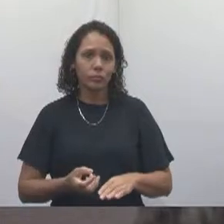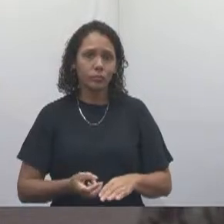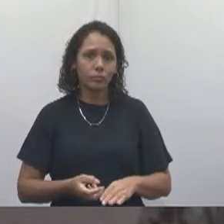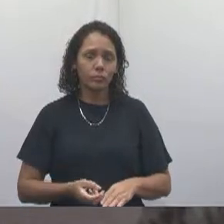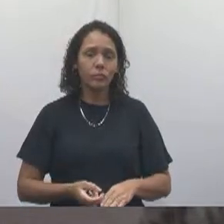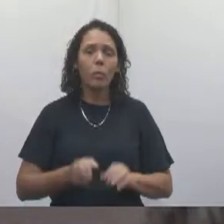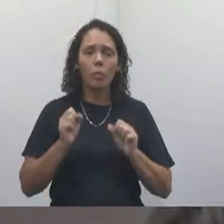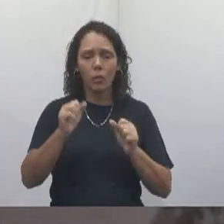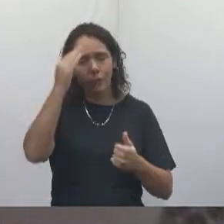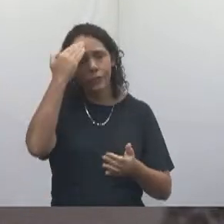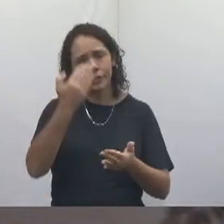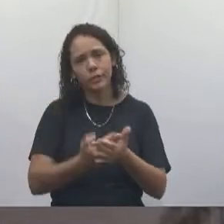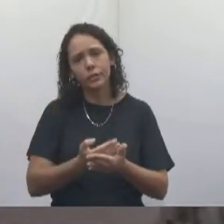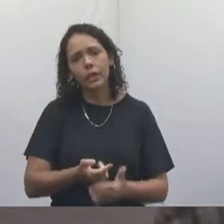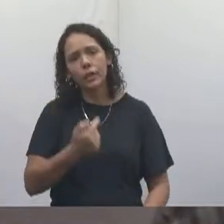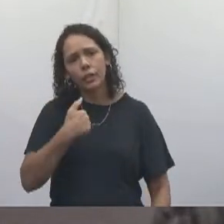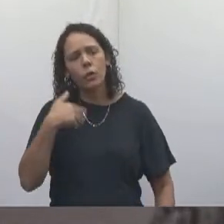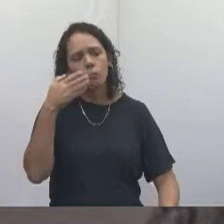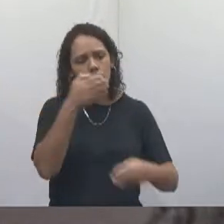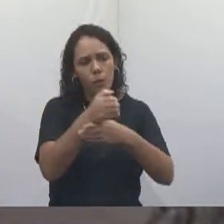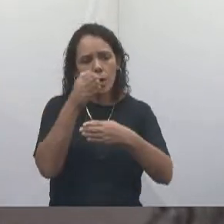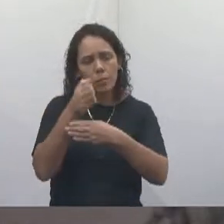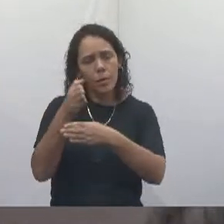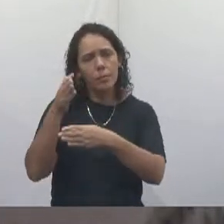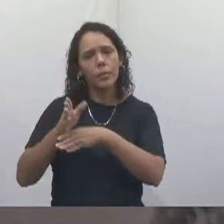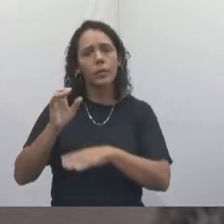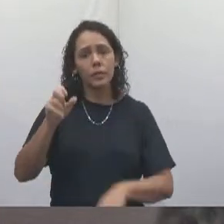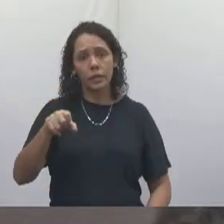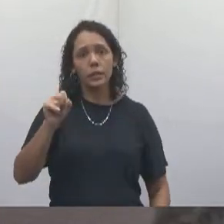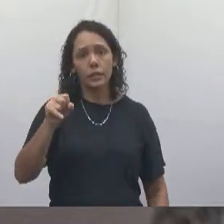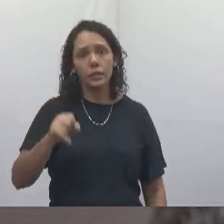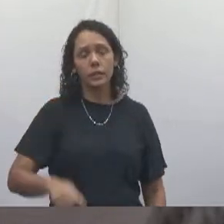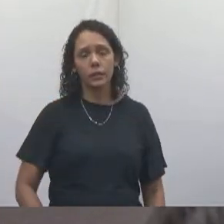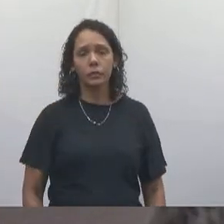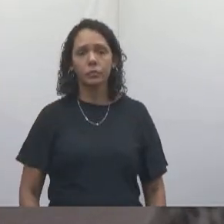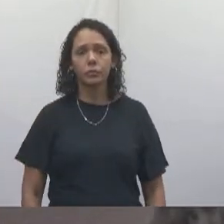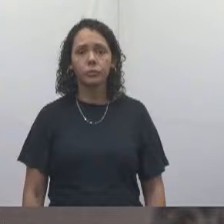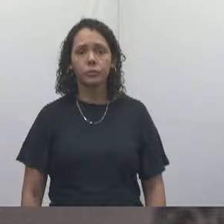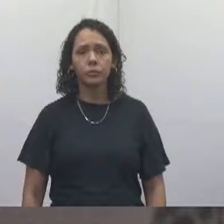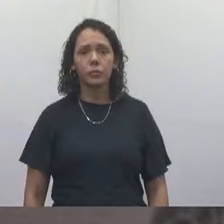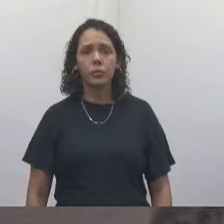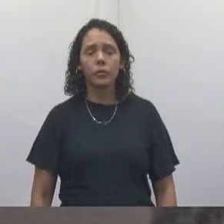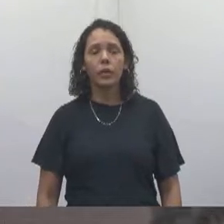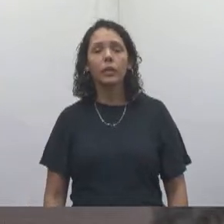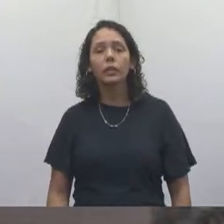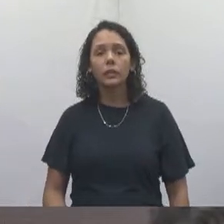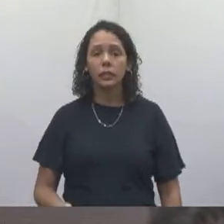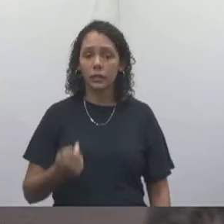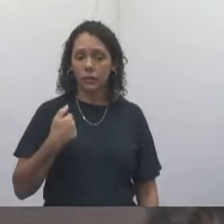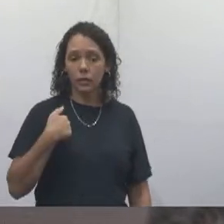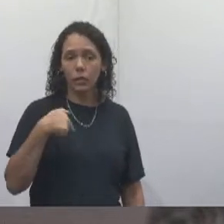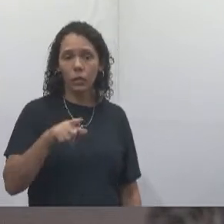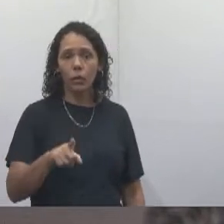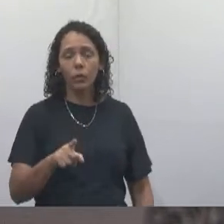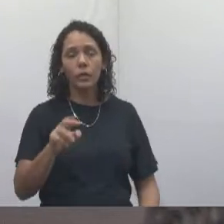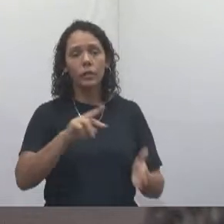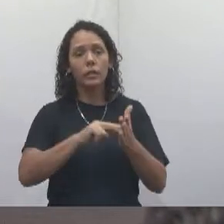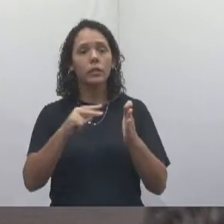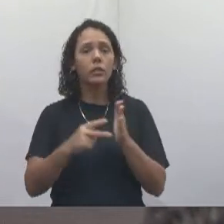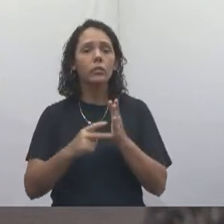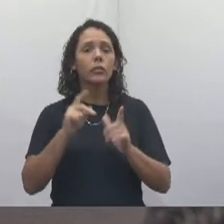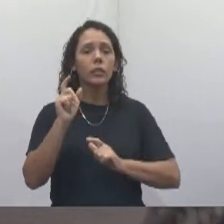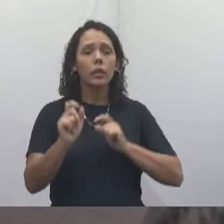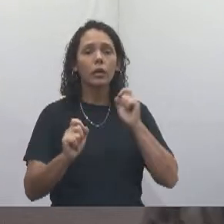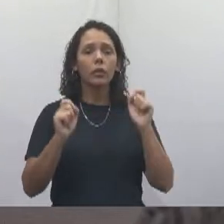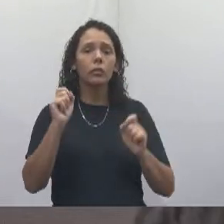ter certeza que eu vou continuar aparecendo, não é? E essa aparição nossa não tem outro sentido a